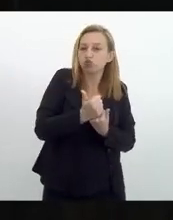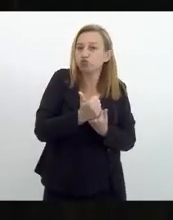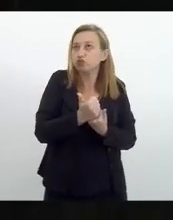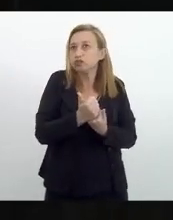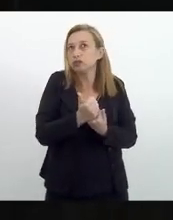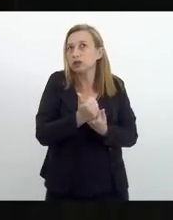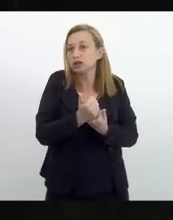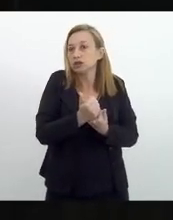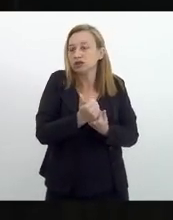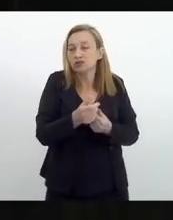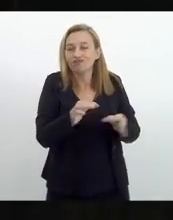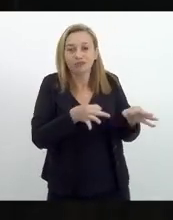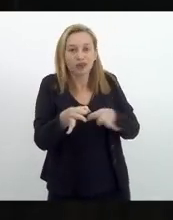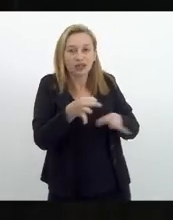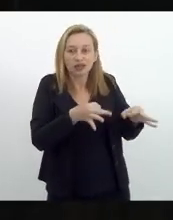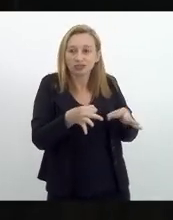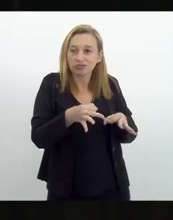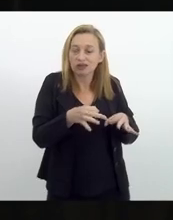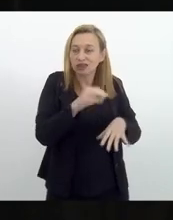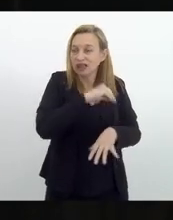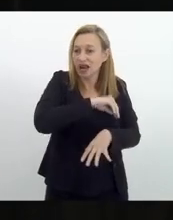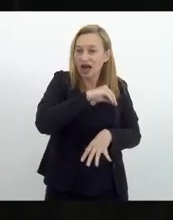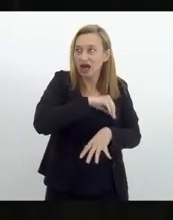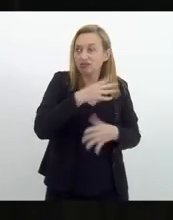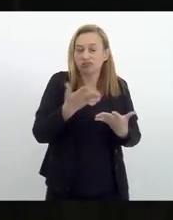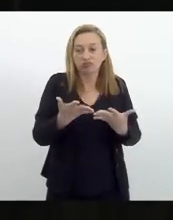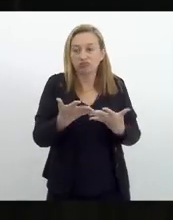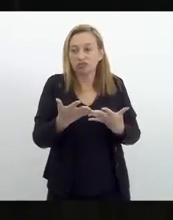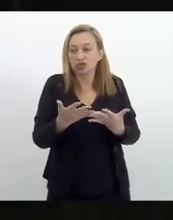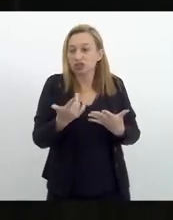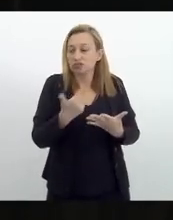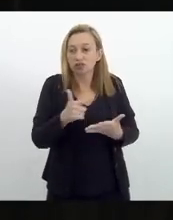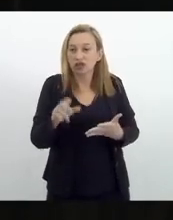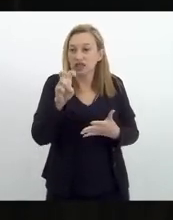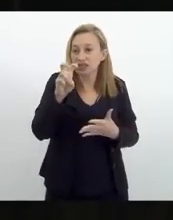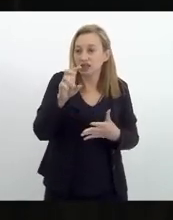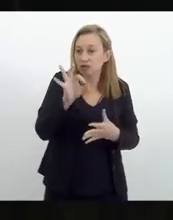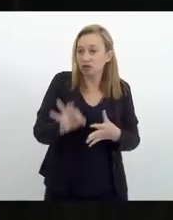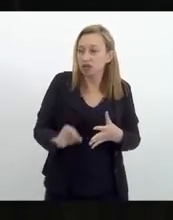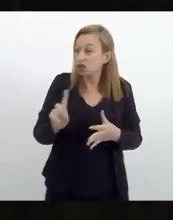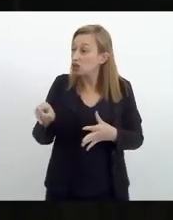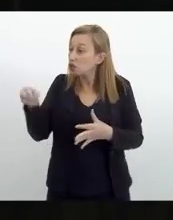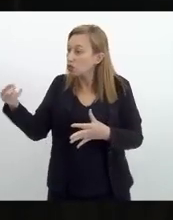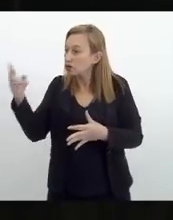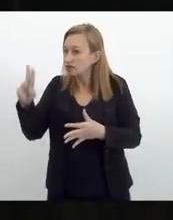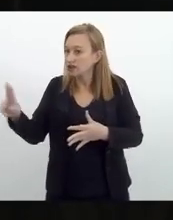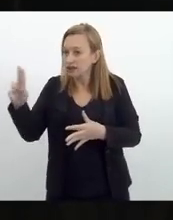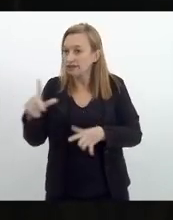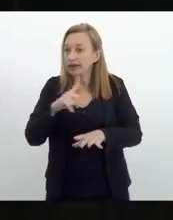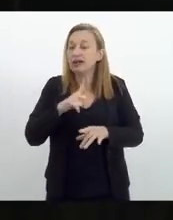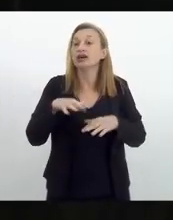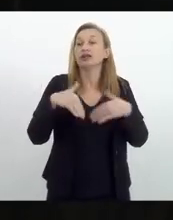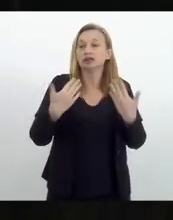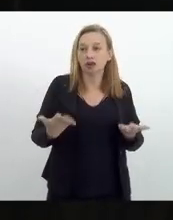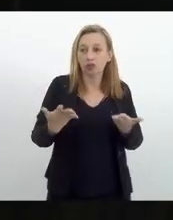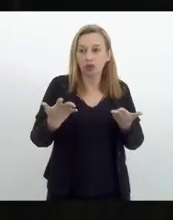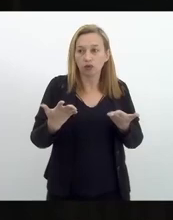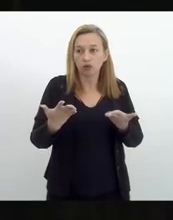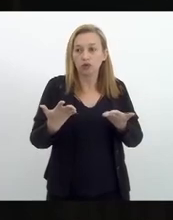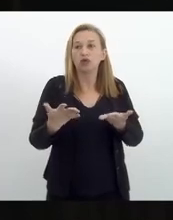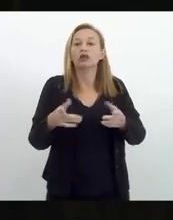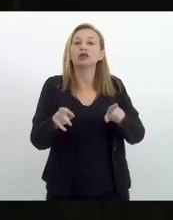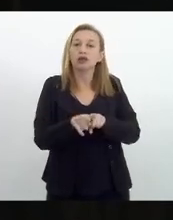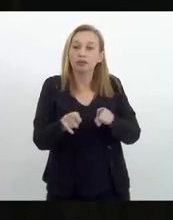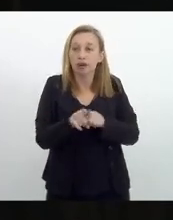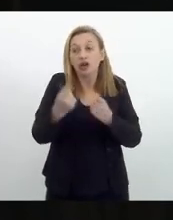plano de cargos e salários, eles não têm 5% das vantagens que têm outras universidades. Então, eu também